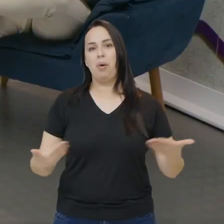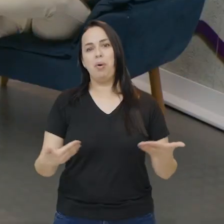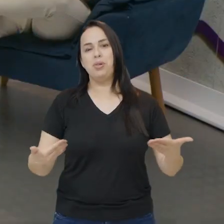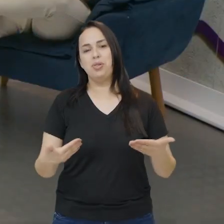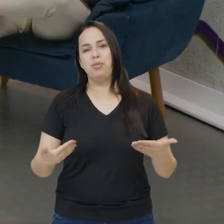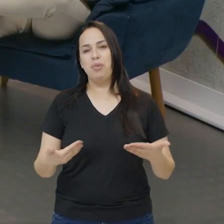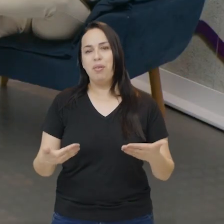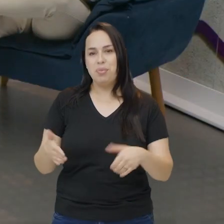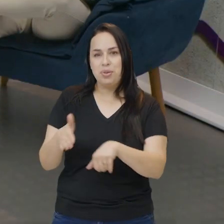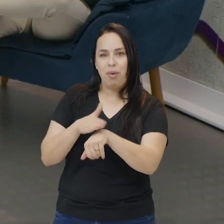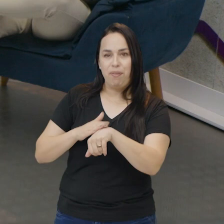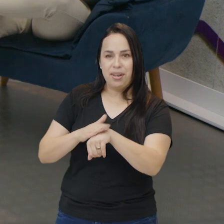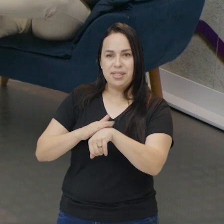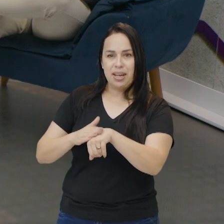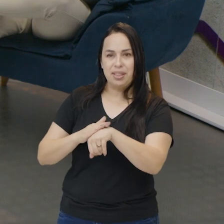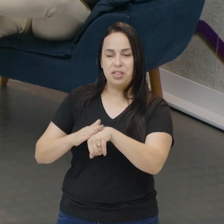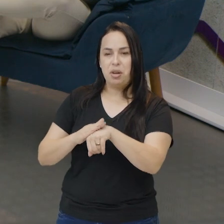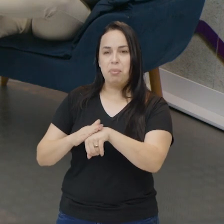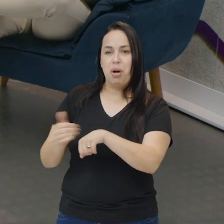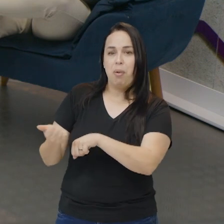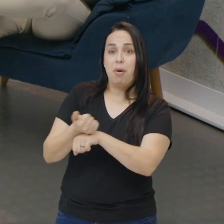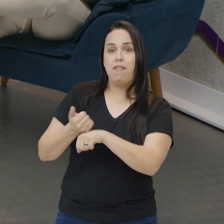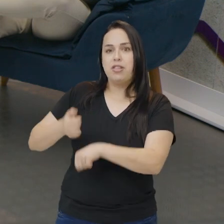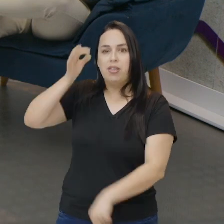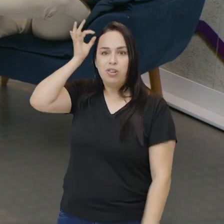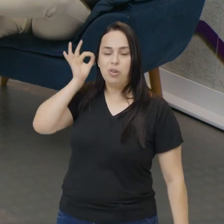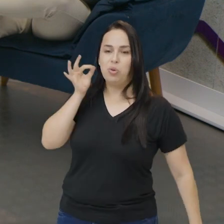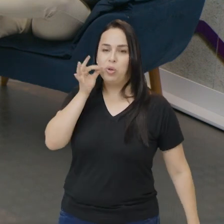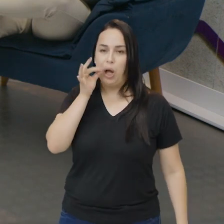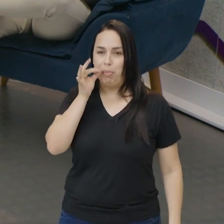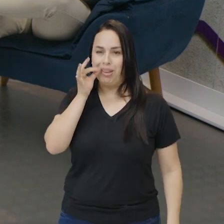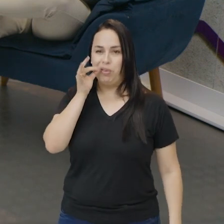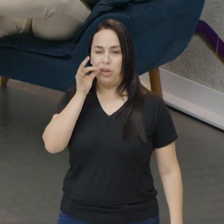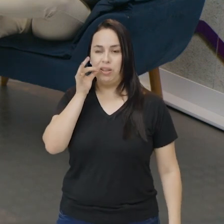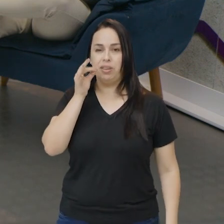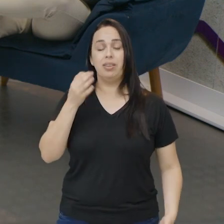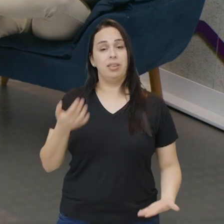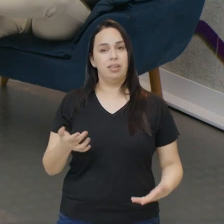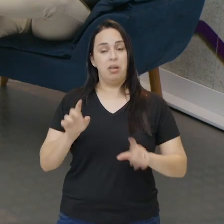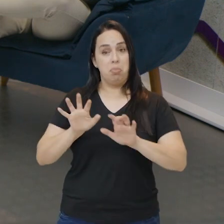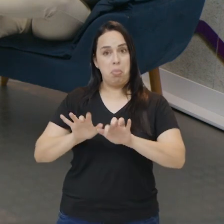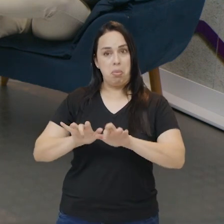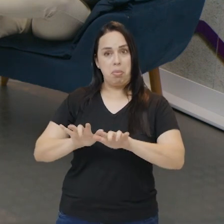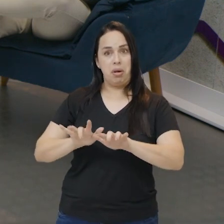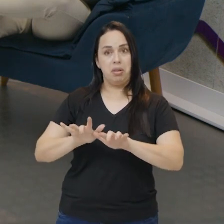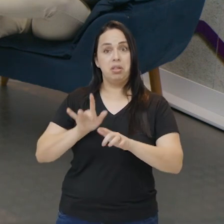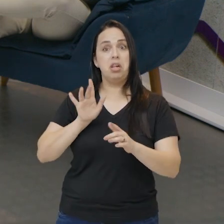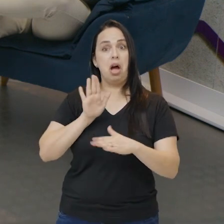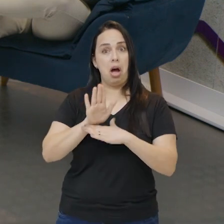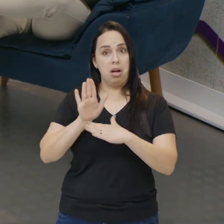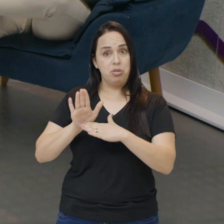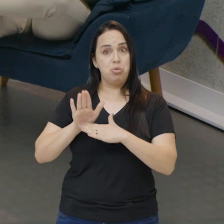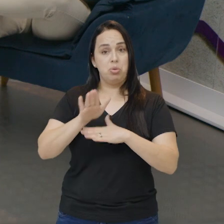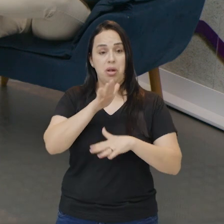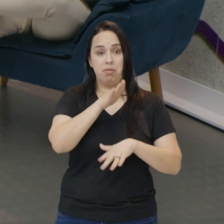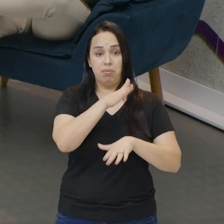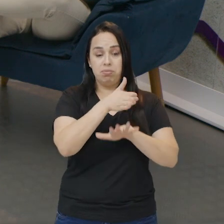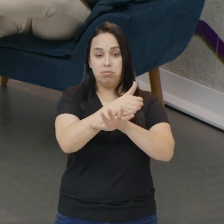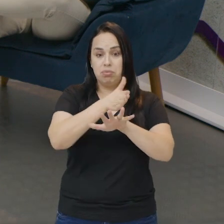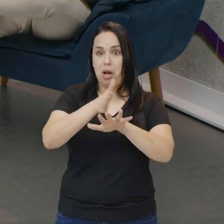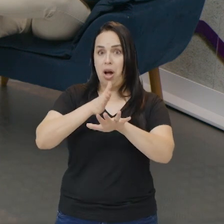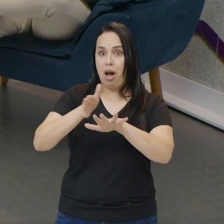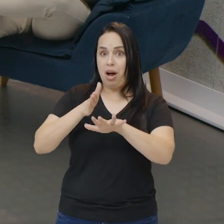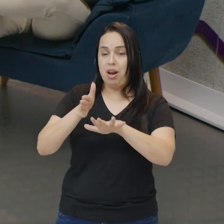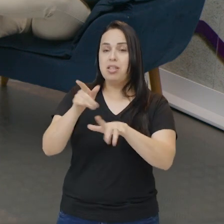É isso aí, hoje conversamos sobre a profissão de operador de teleatendimento, colaboradores fundamentais para